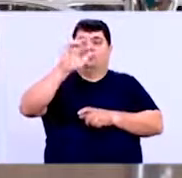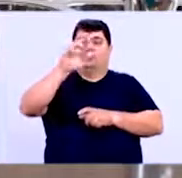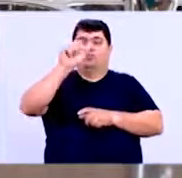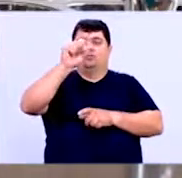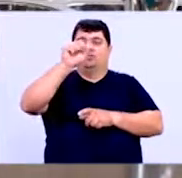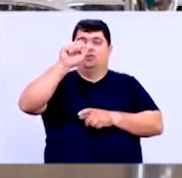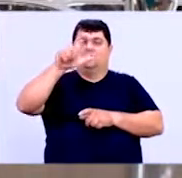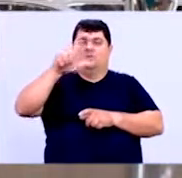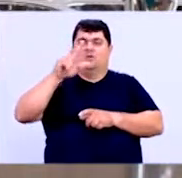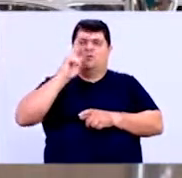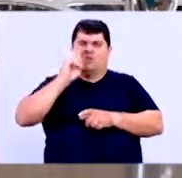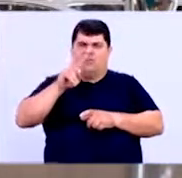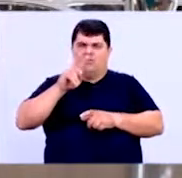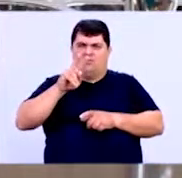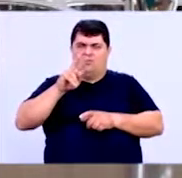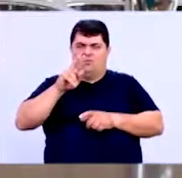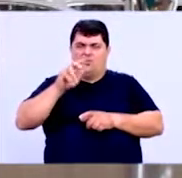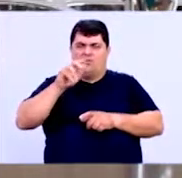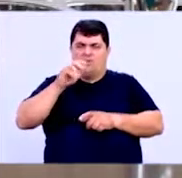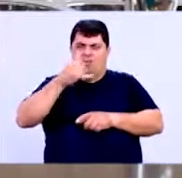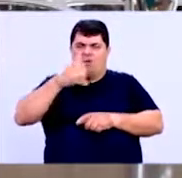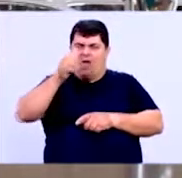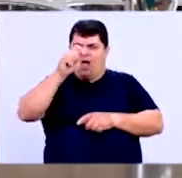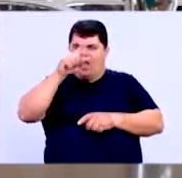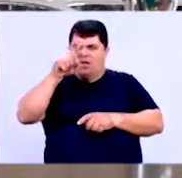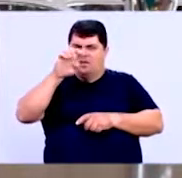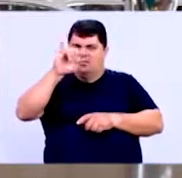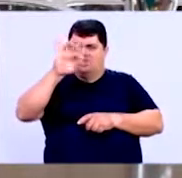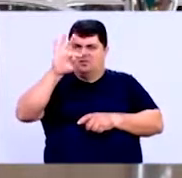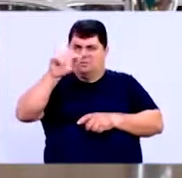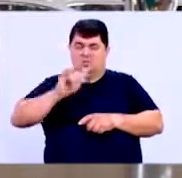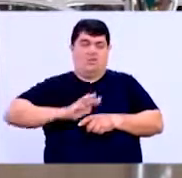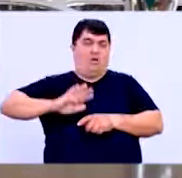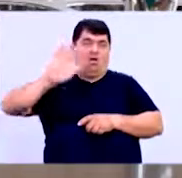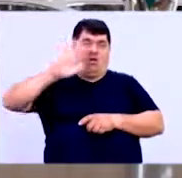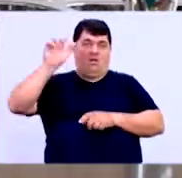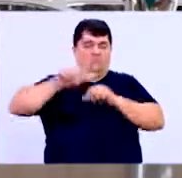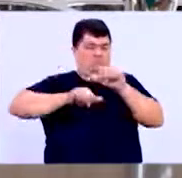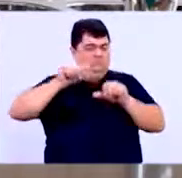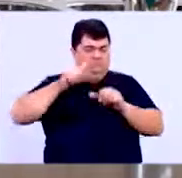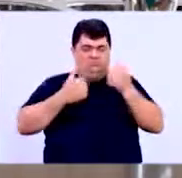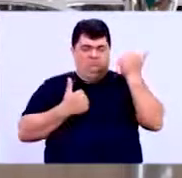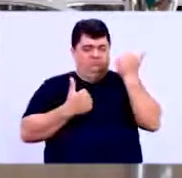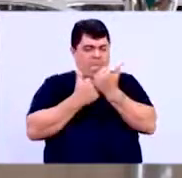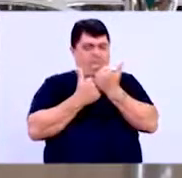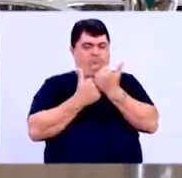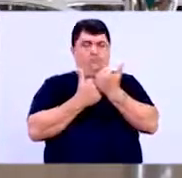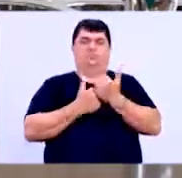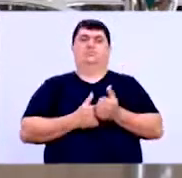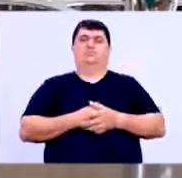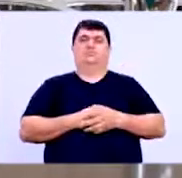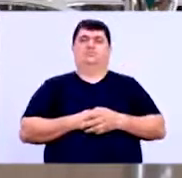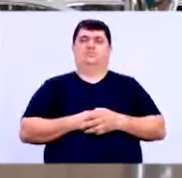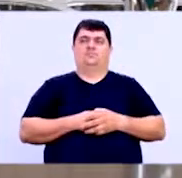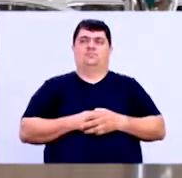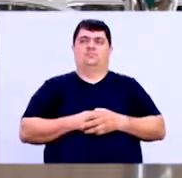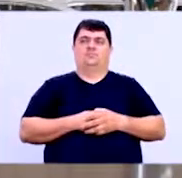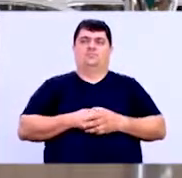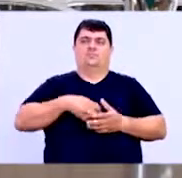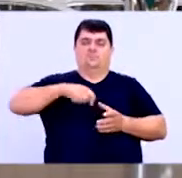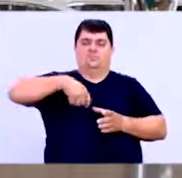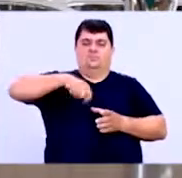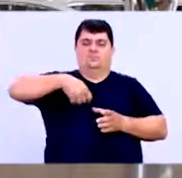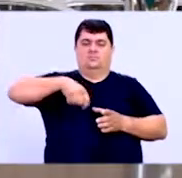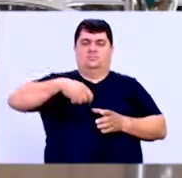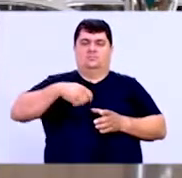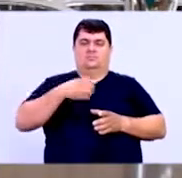quanto é que tá o azeite de dendê, né? Então, não tá muito bem, não. A gente vai misturar aqui. Olha que beleza, tá ficando um